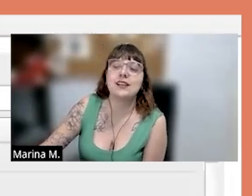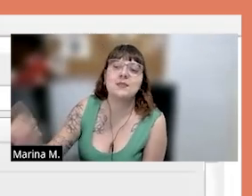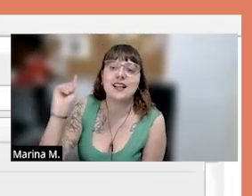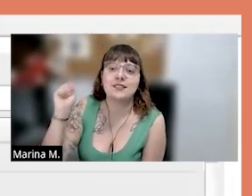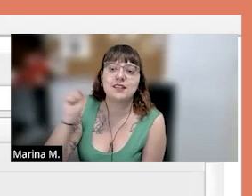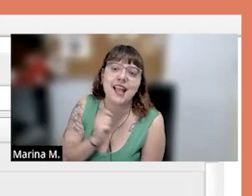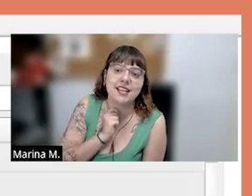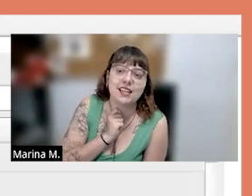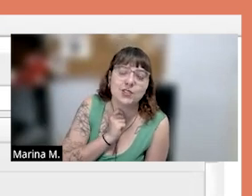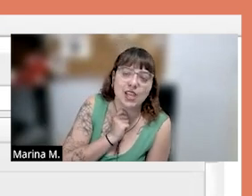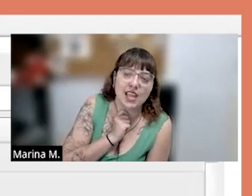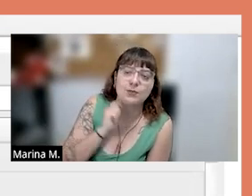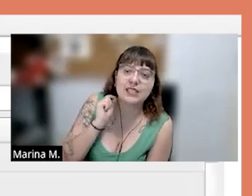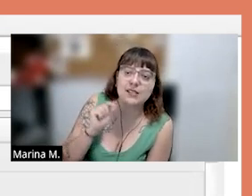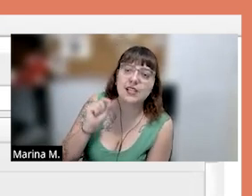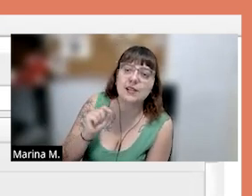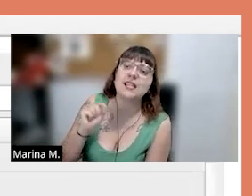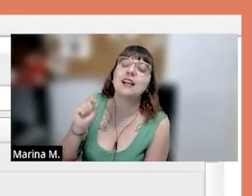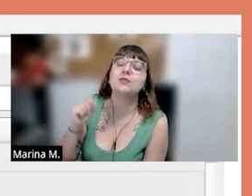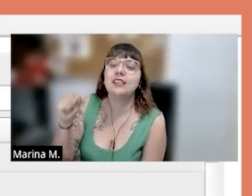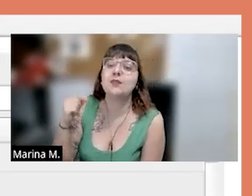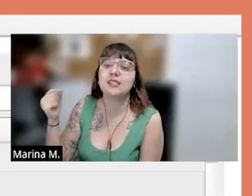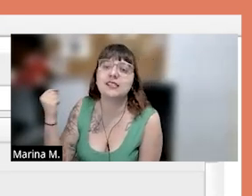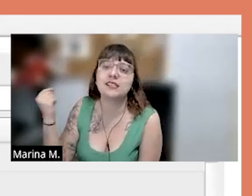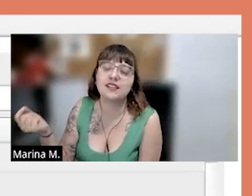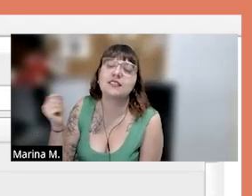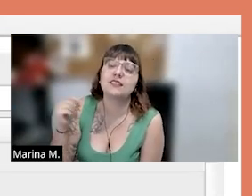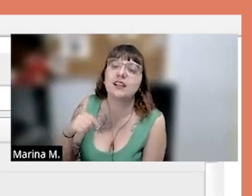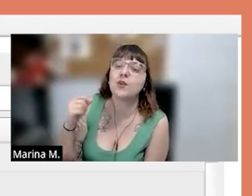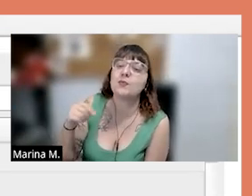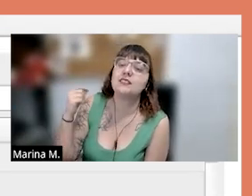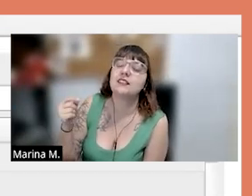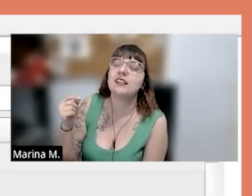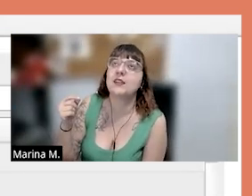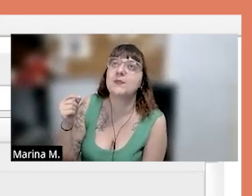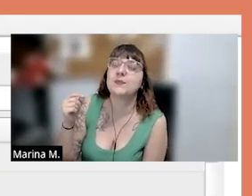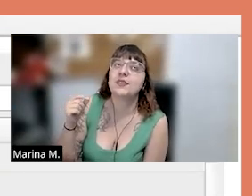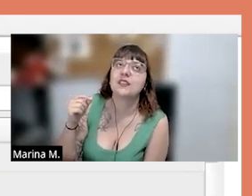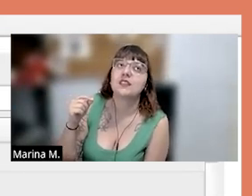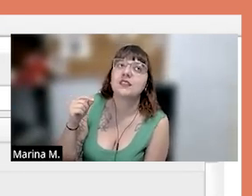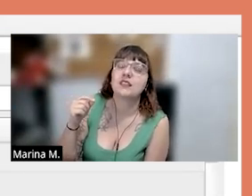texto delimitado. É aqui que a gente quer. O texto delimitado, que é um CSV, né? Como